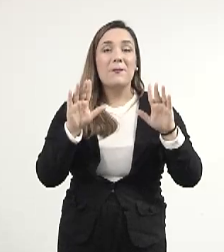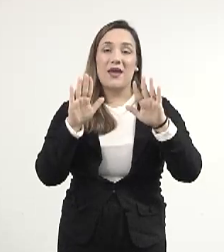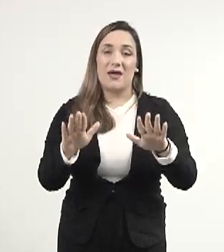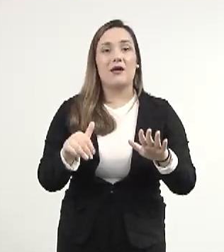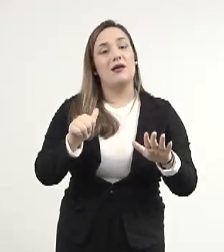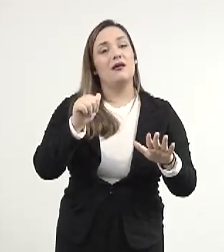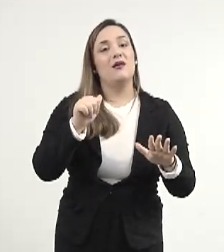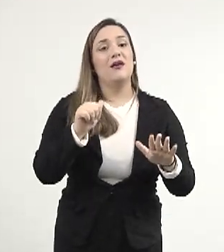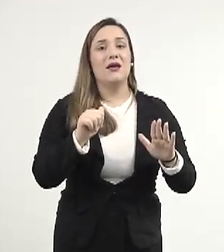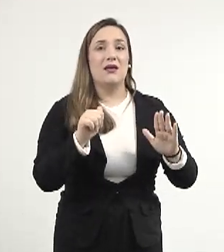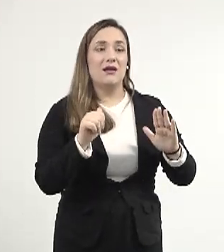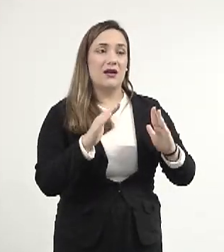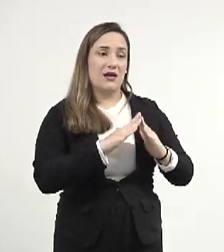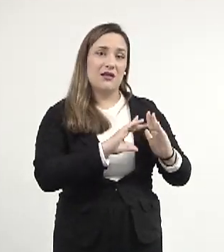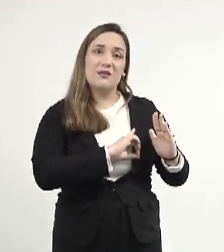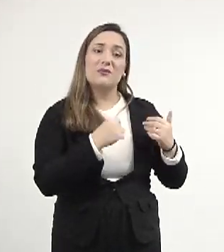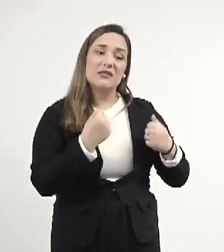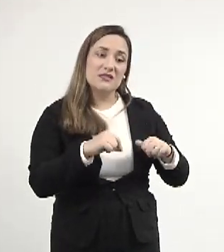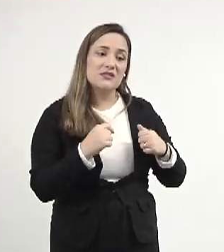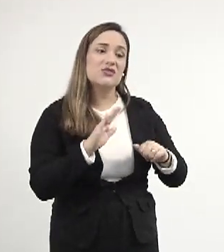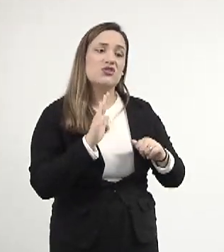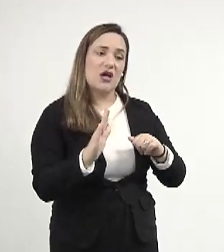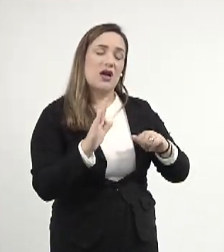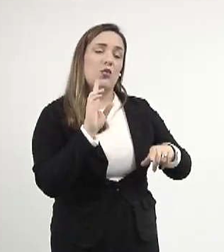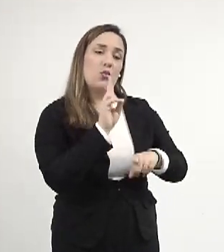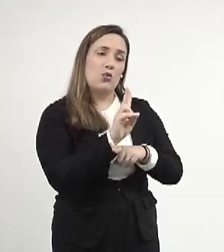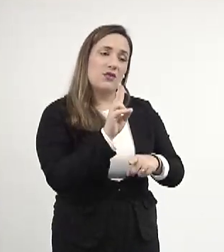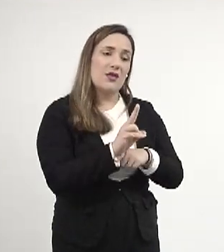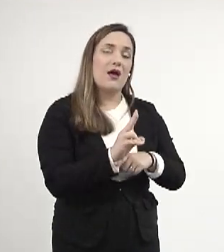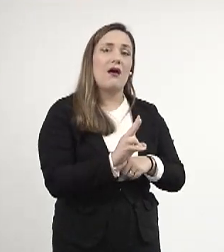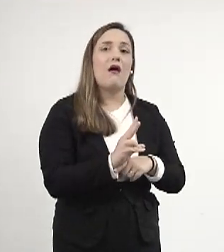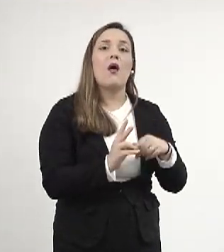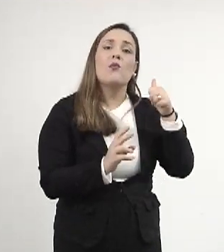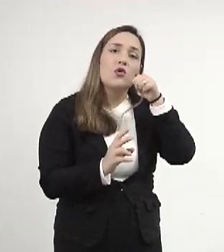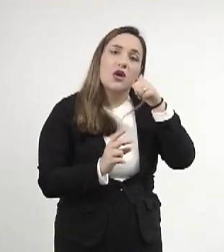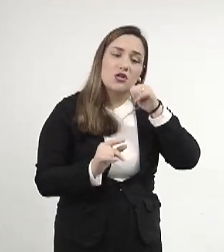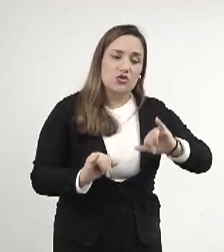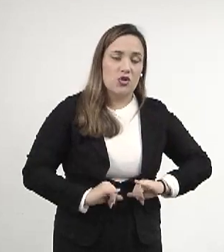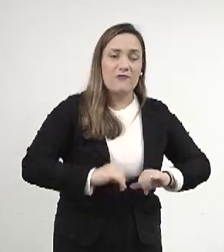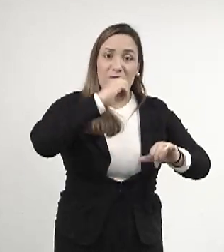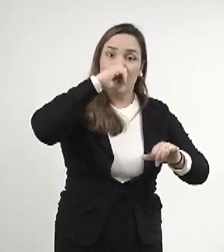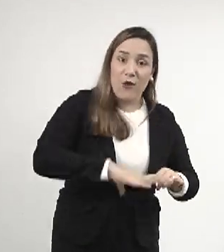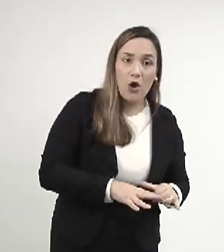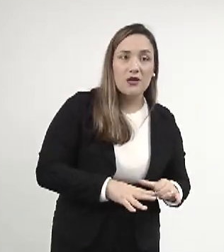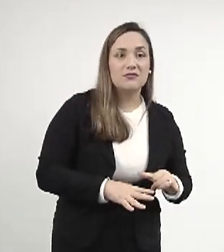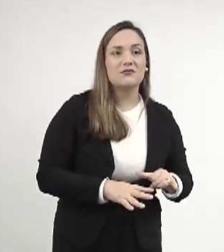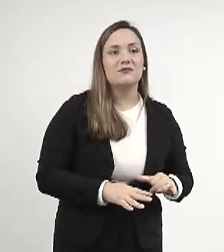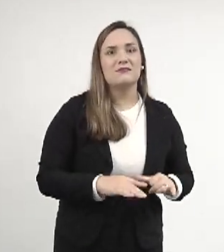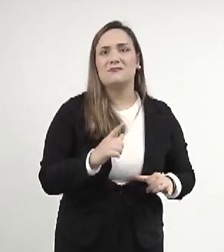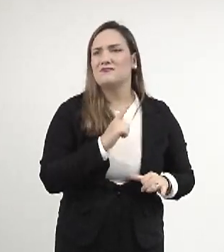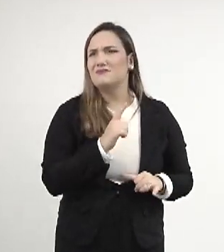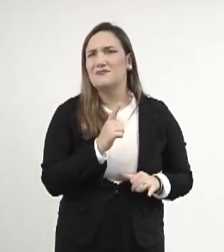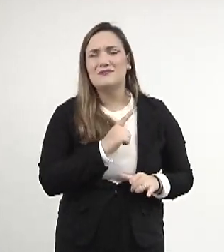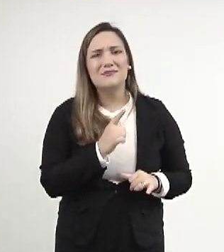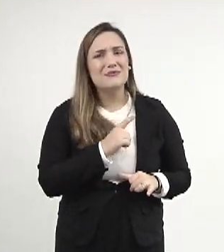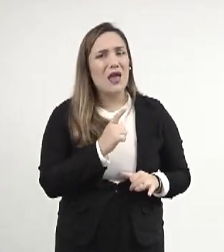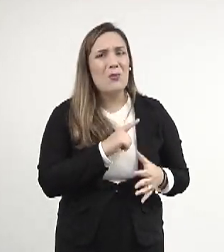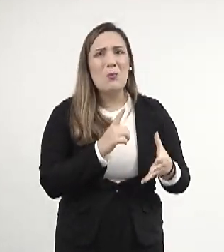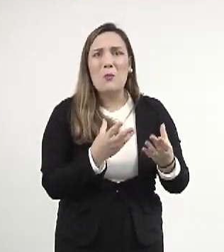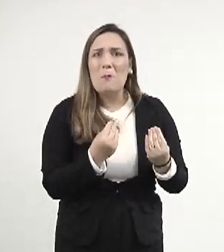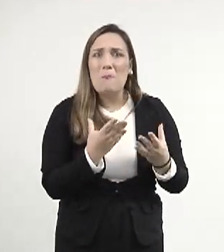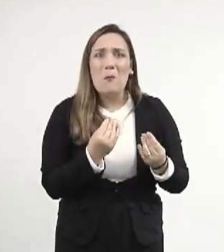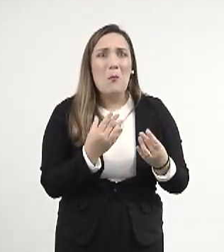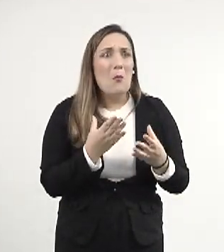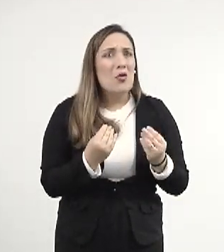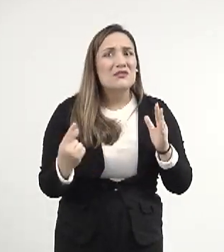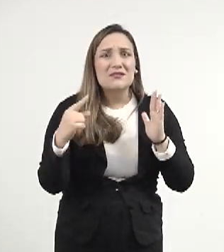cuidar dos casos das mulheres vítimas de violência, é essa delegacia que hoje está tendo uma demanda represada,